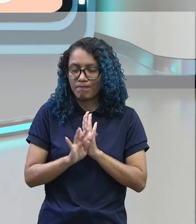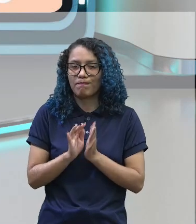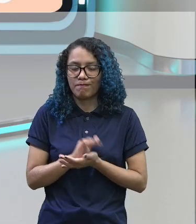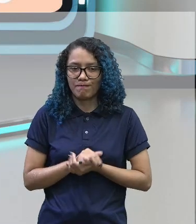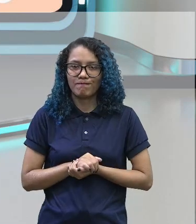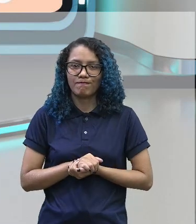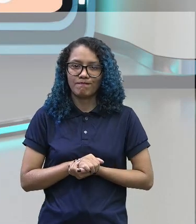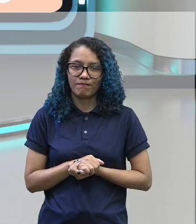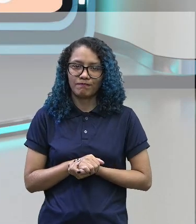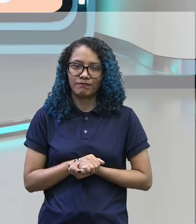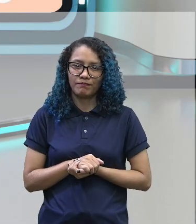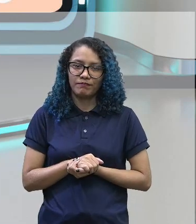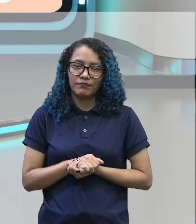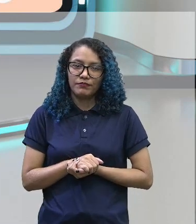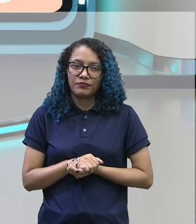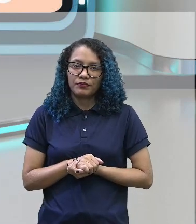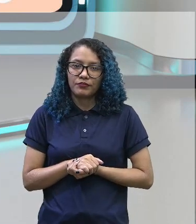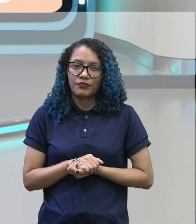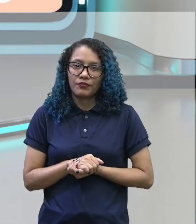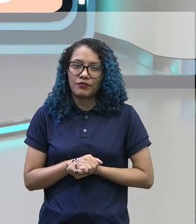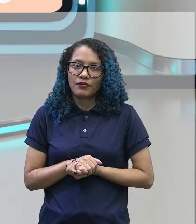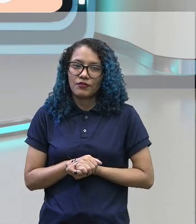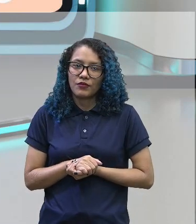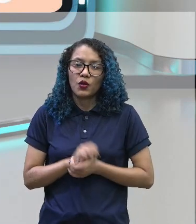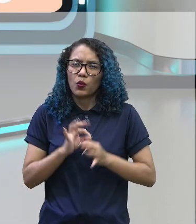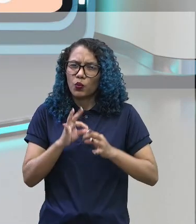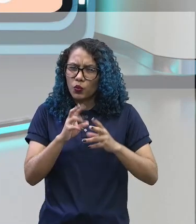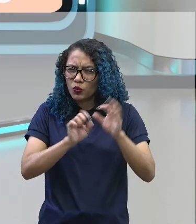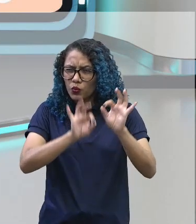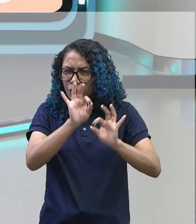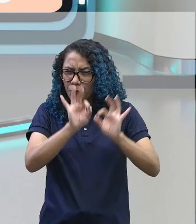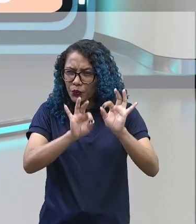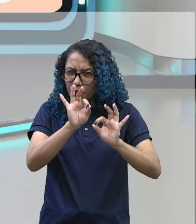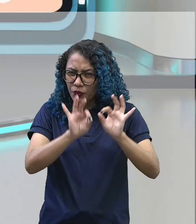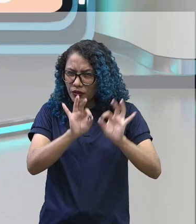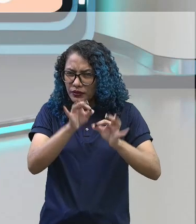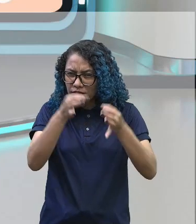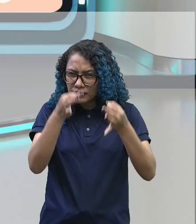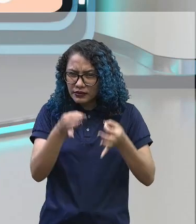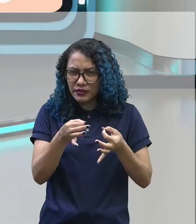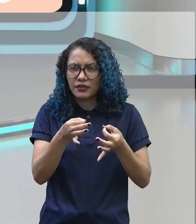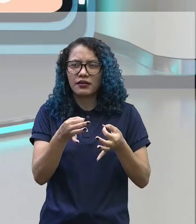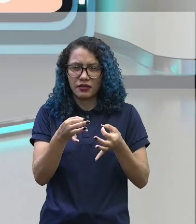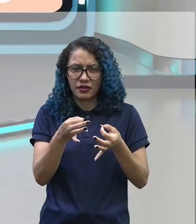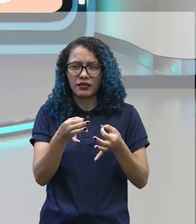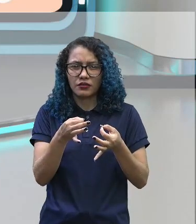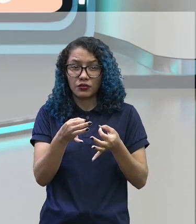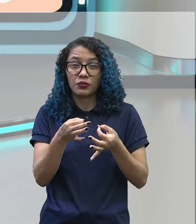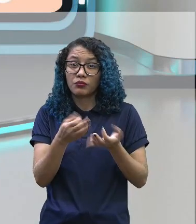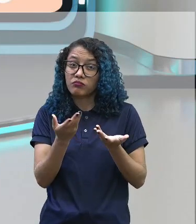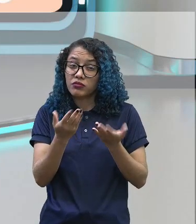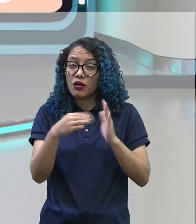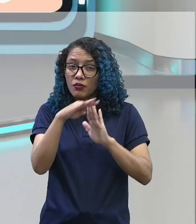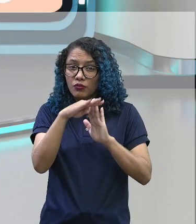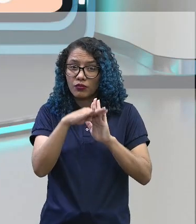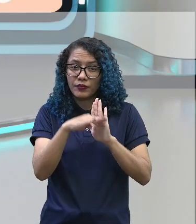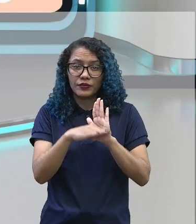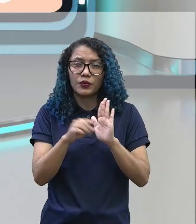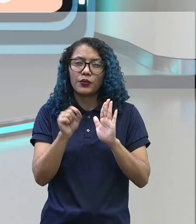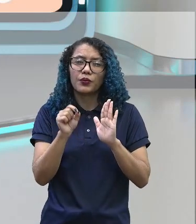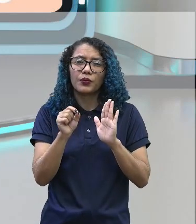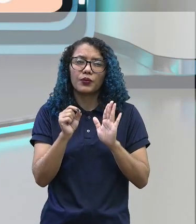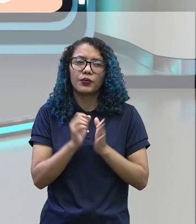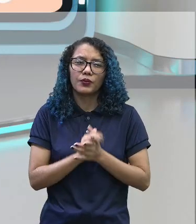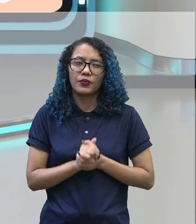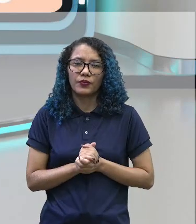a gente fazendo aí todo esse processo, essa ferramenta se dá ela